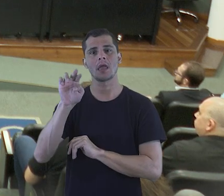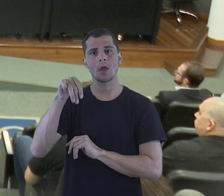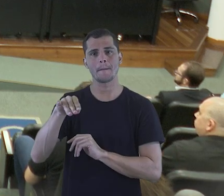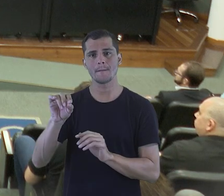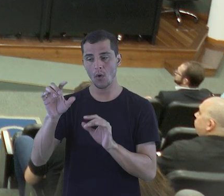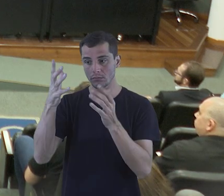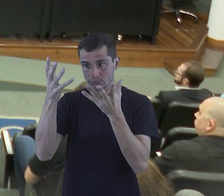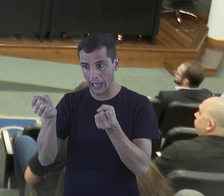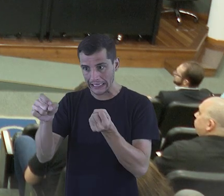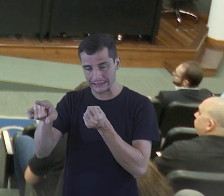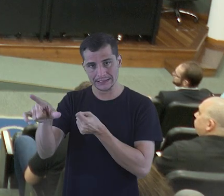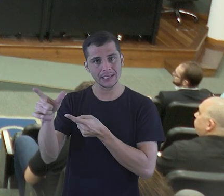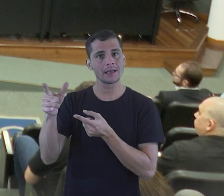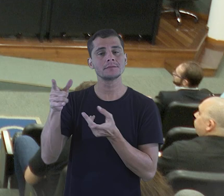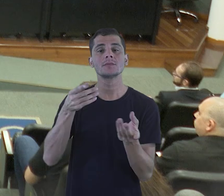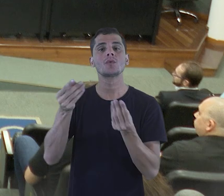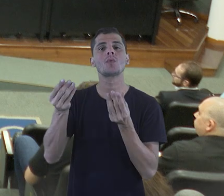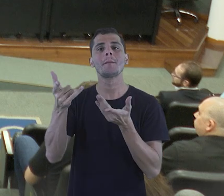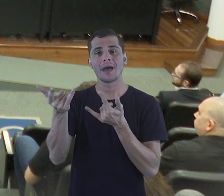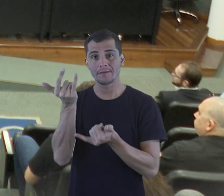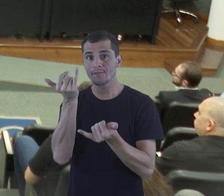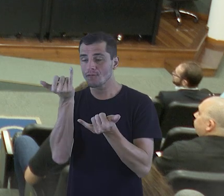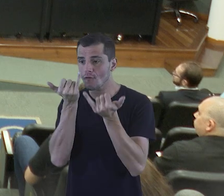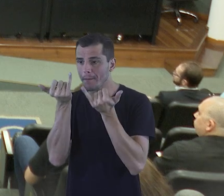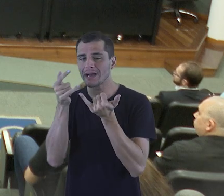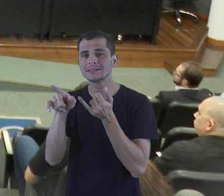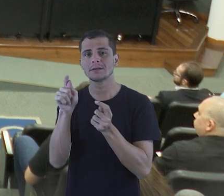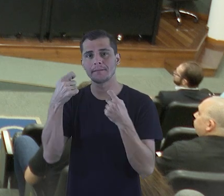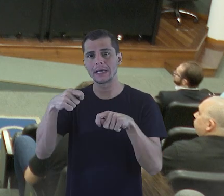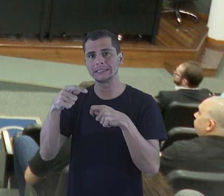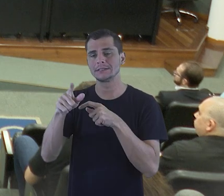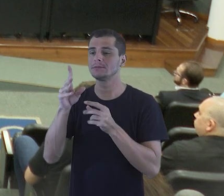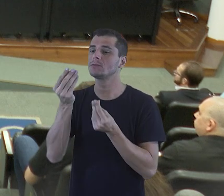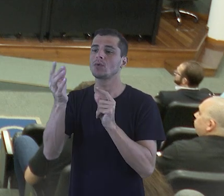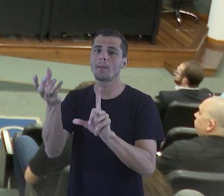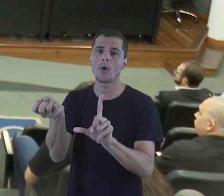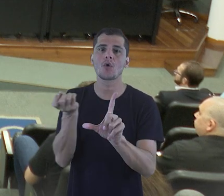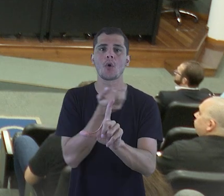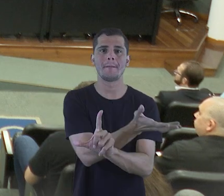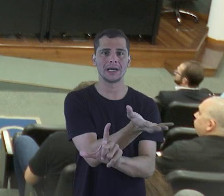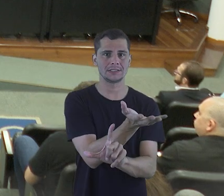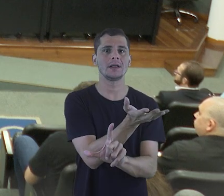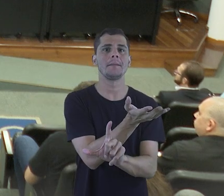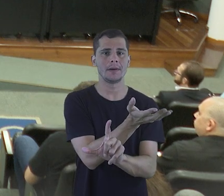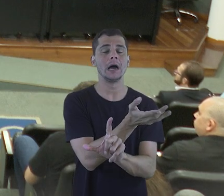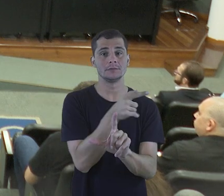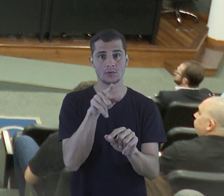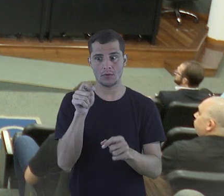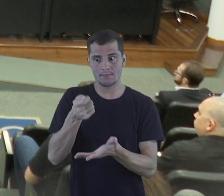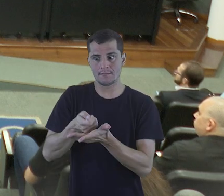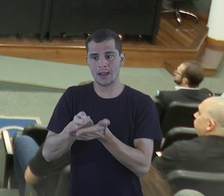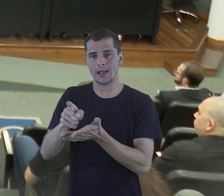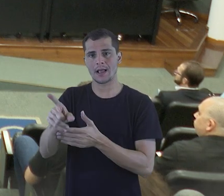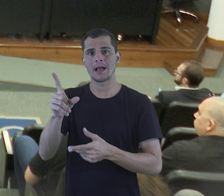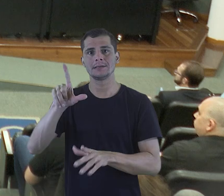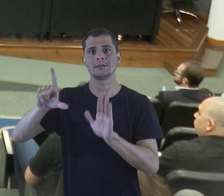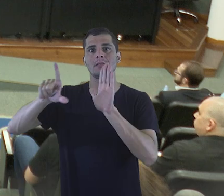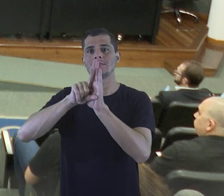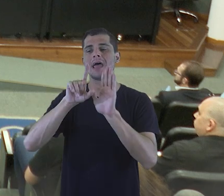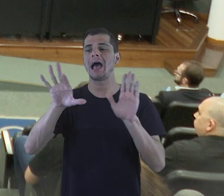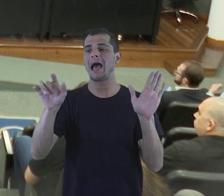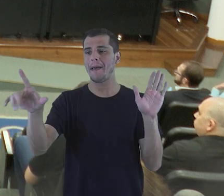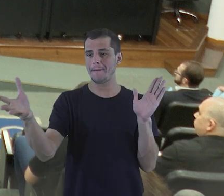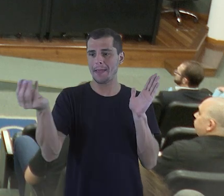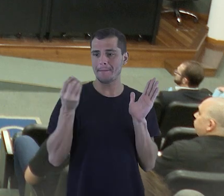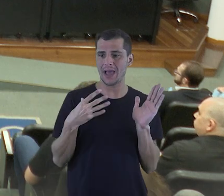então esse termo de consentimento não necessariamente neste caso será bilateral mas você tem que ter as informações necessárias